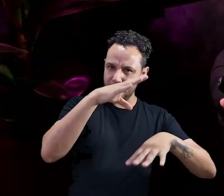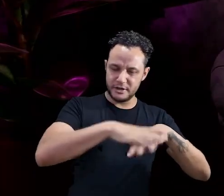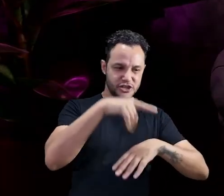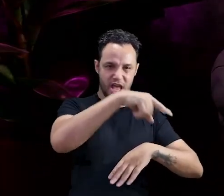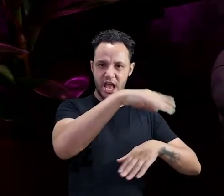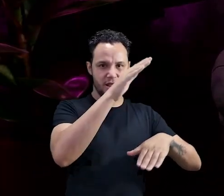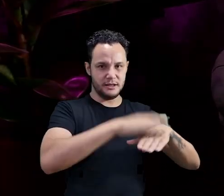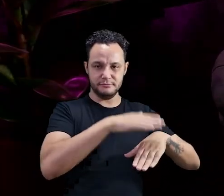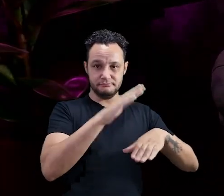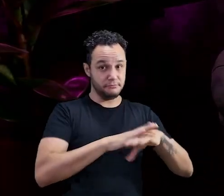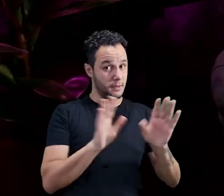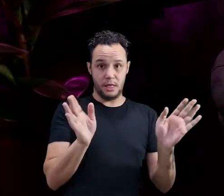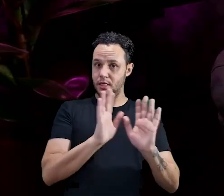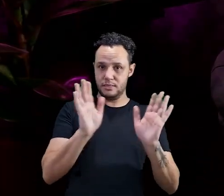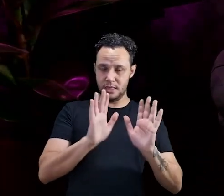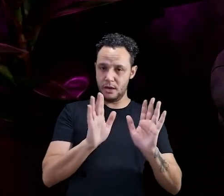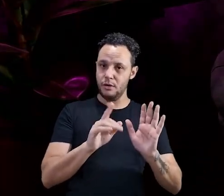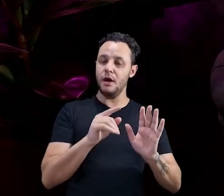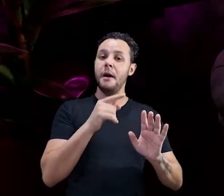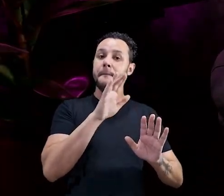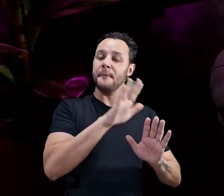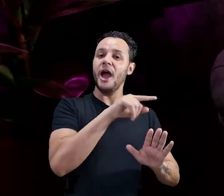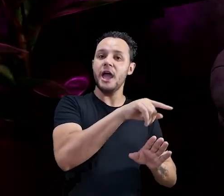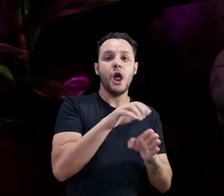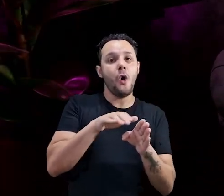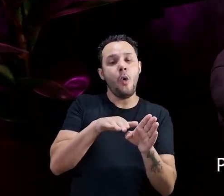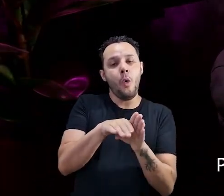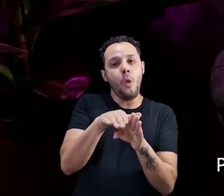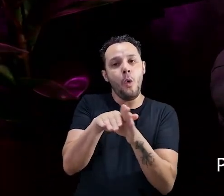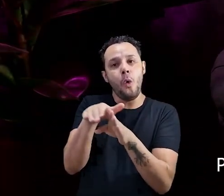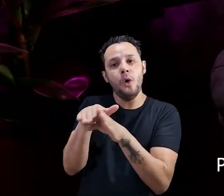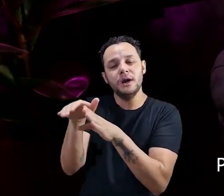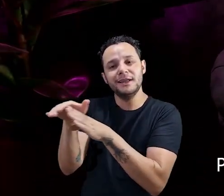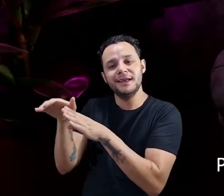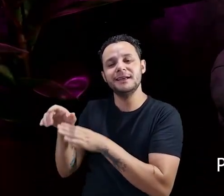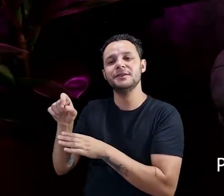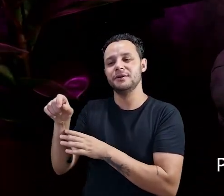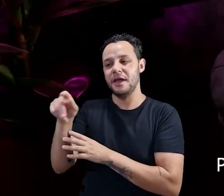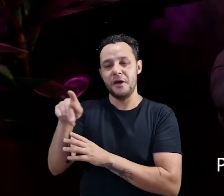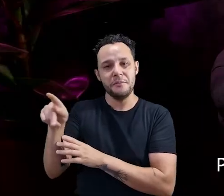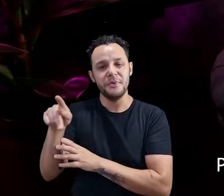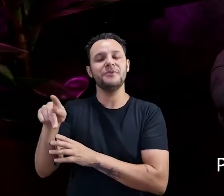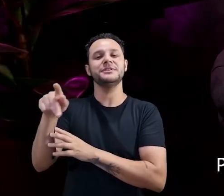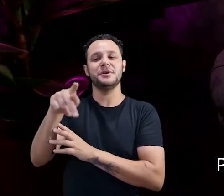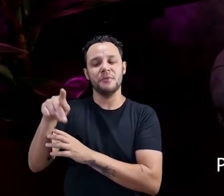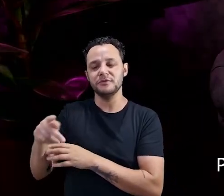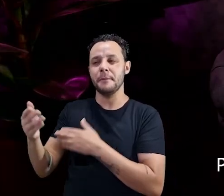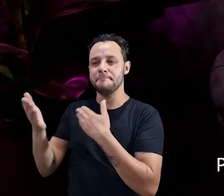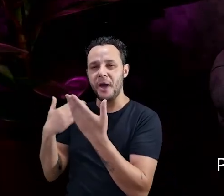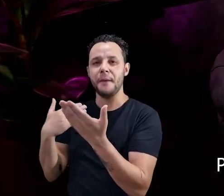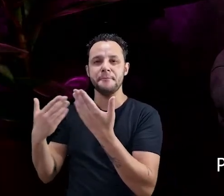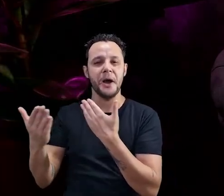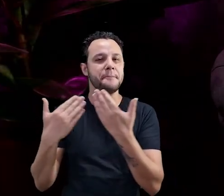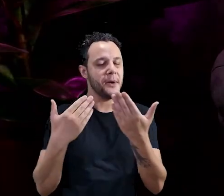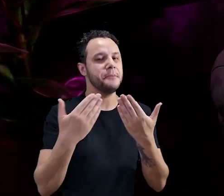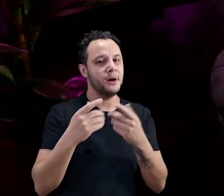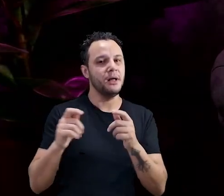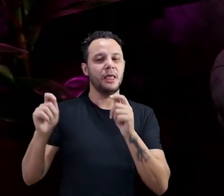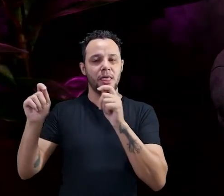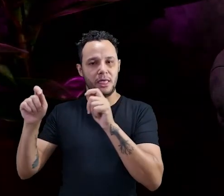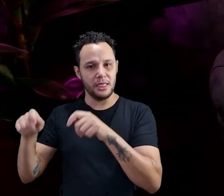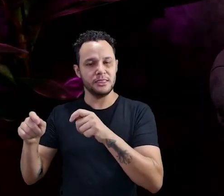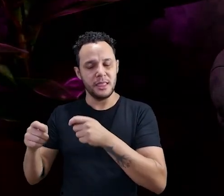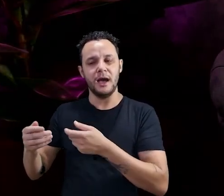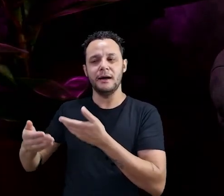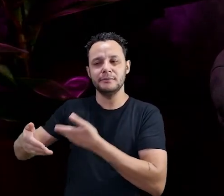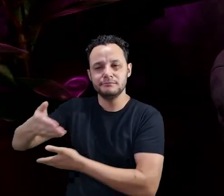ninguém sabe tudo isso, né? Mas ele coordena para que garantir que os professores conversem entre si, tenham